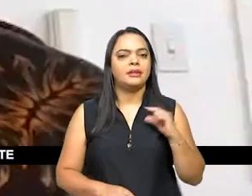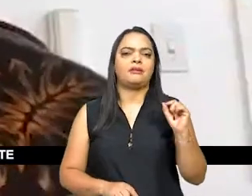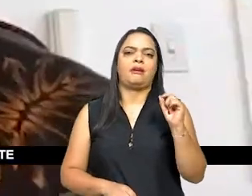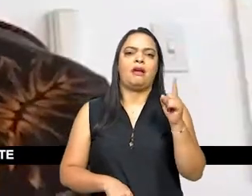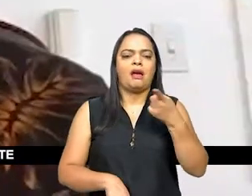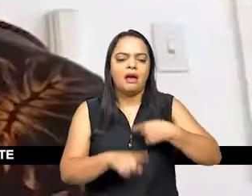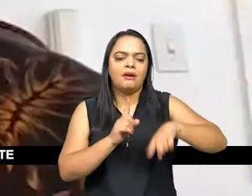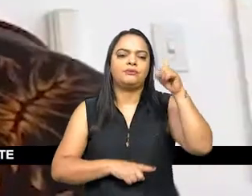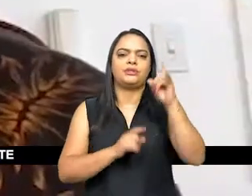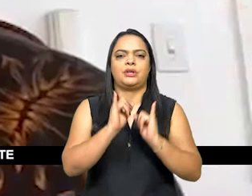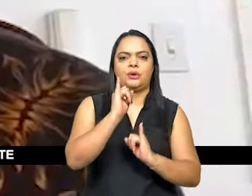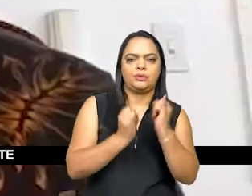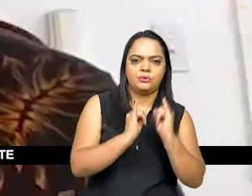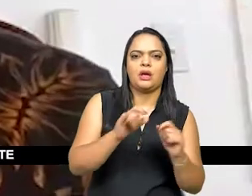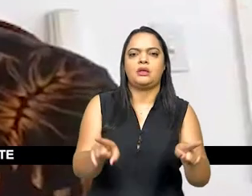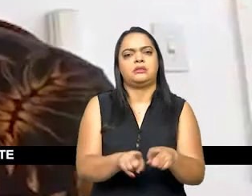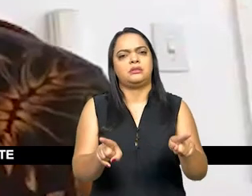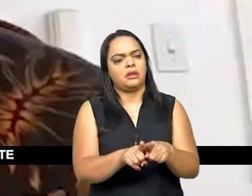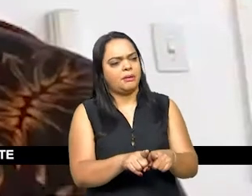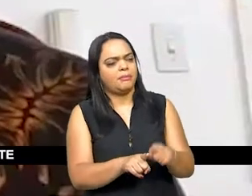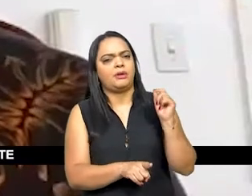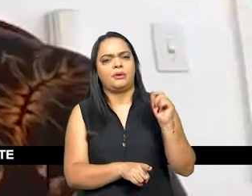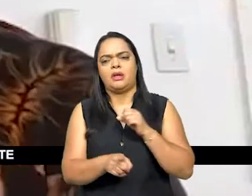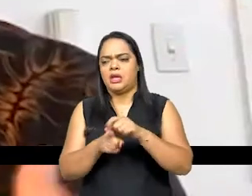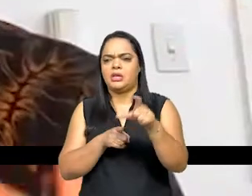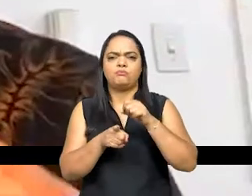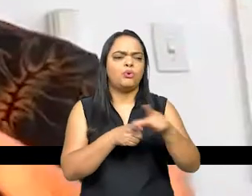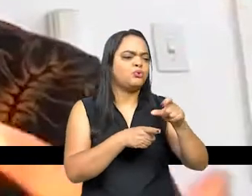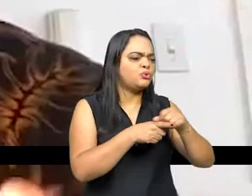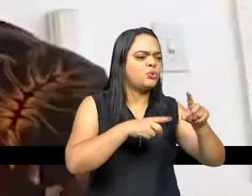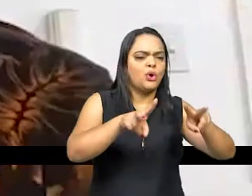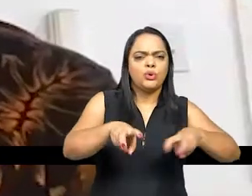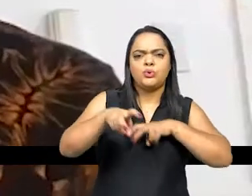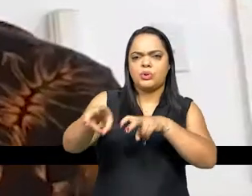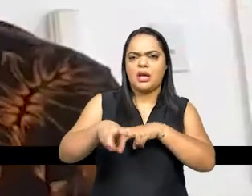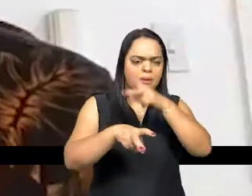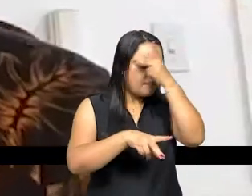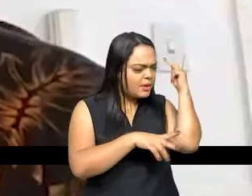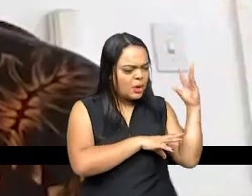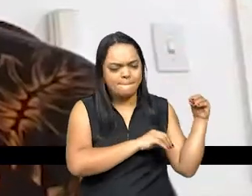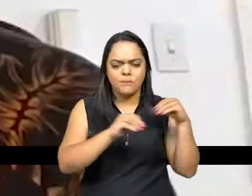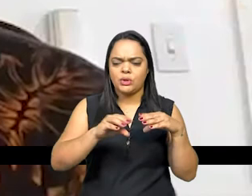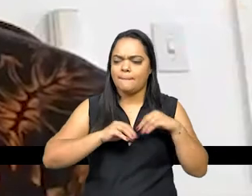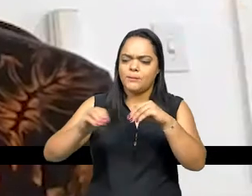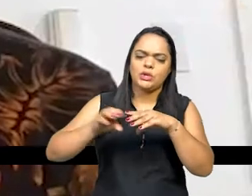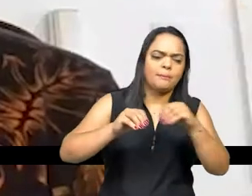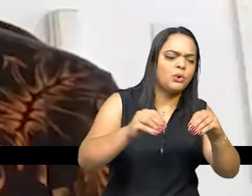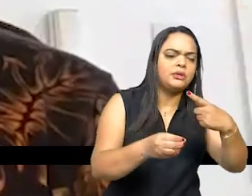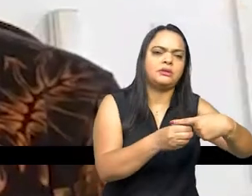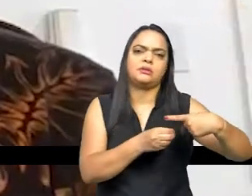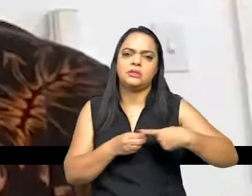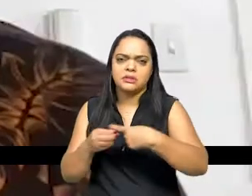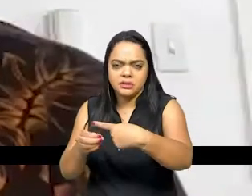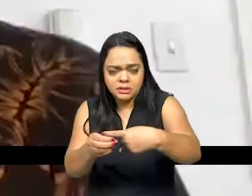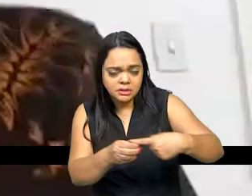Industrial, tem processo de expulsão dos campos, tem um monte de gente chegando para as cidades, e a ideia desses estados europeus é